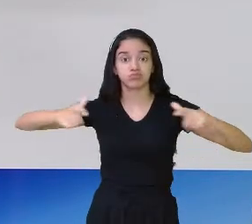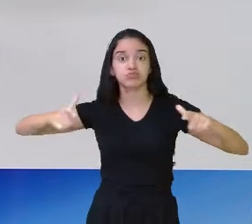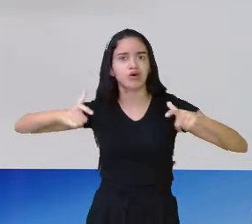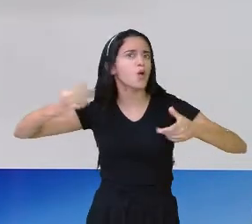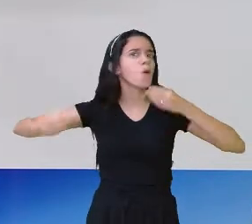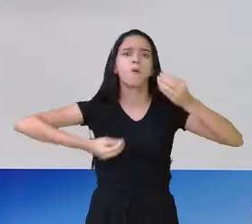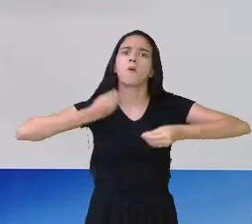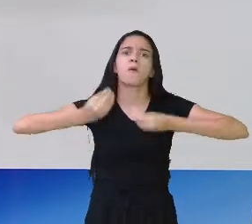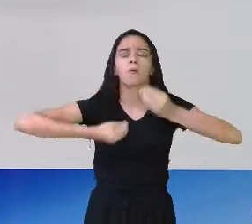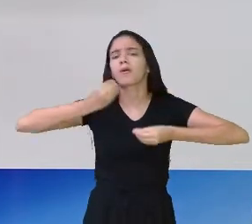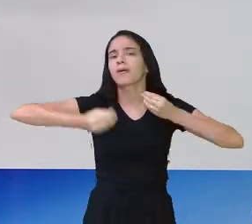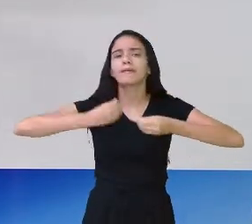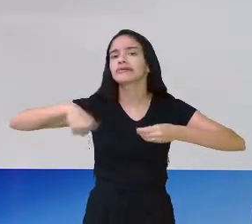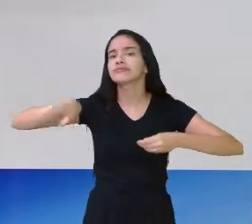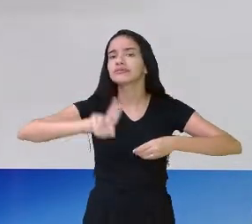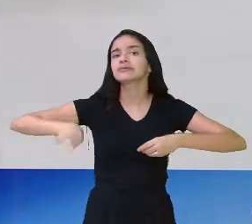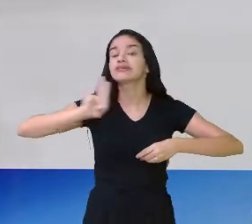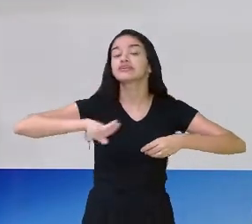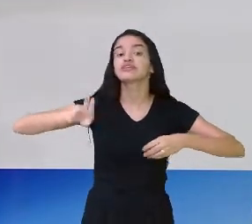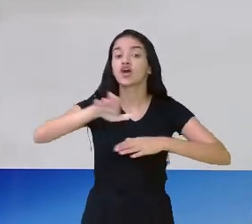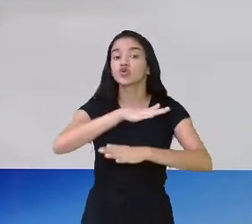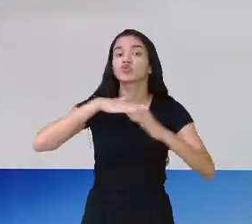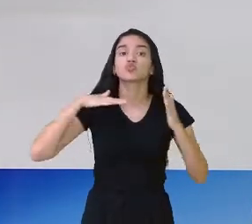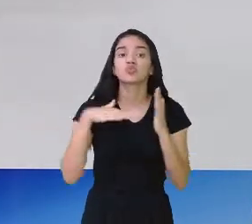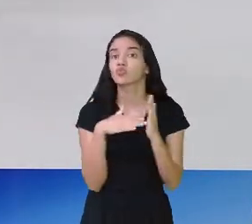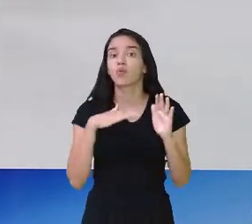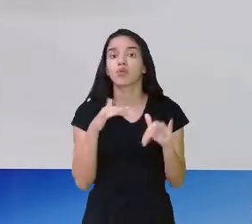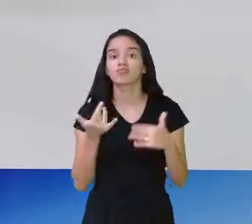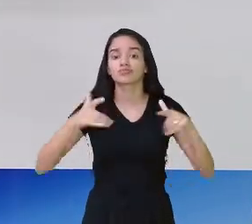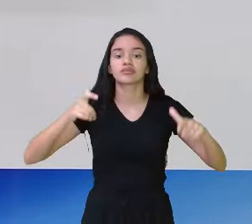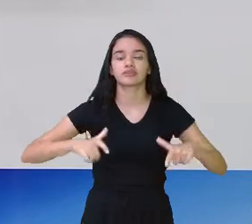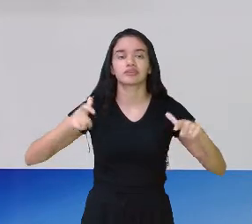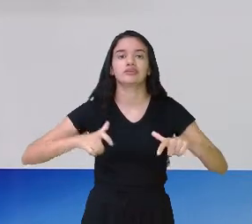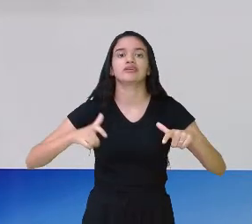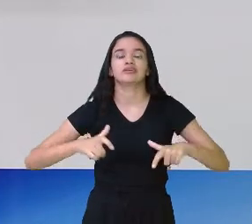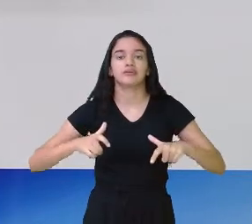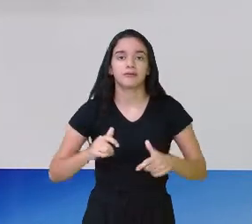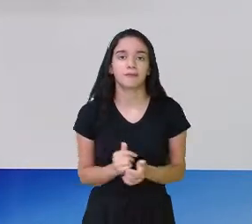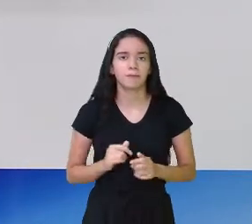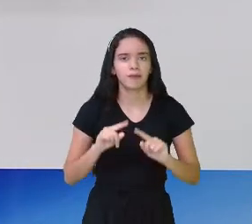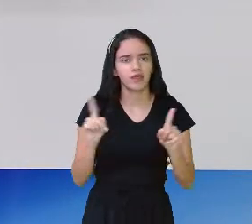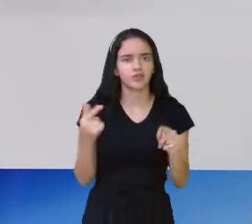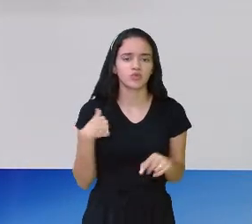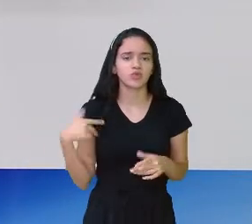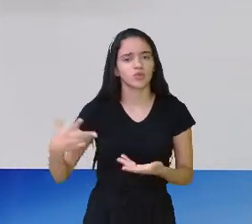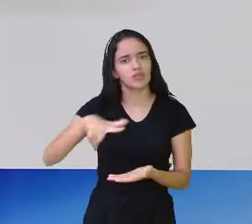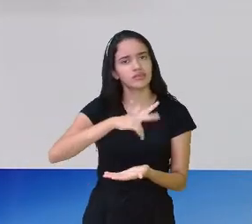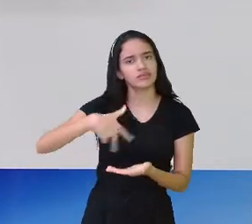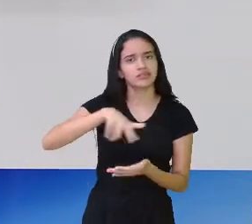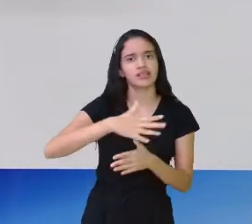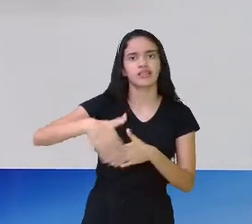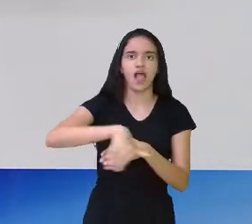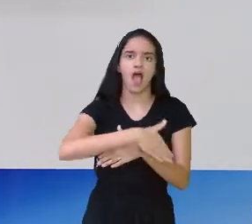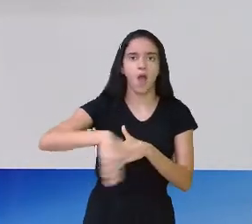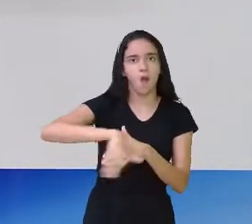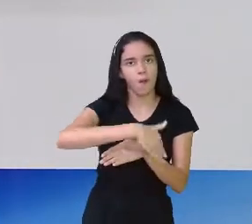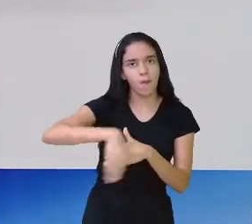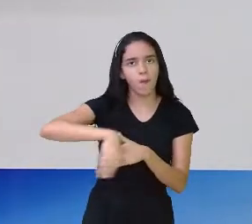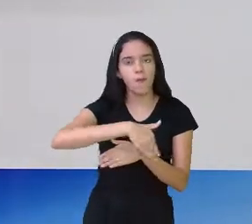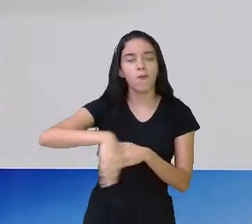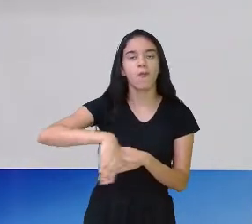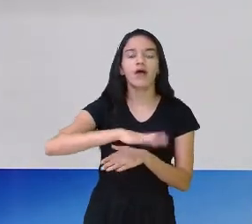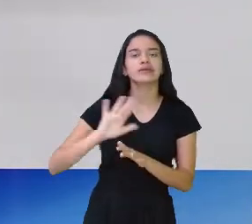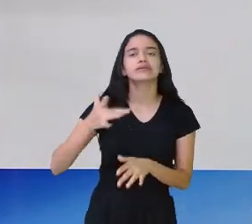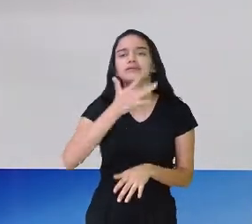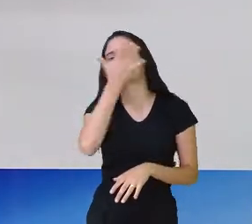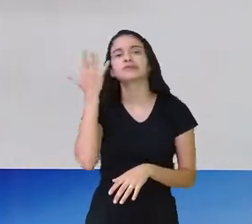Como é que eu vou utilizar todo esse espaço que eu disponho no meu espetáculo? Não, eu estou dançando na rua, num espetáculo de rua, e